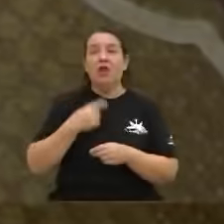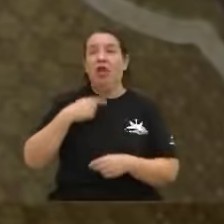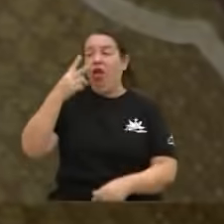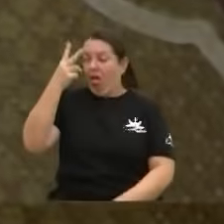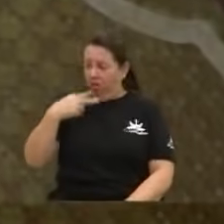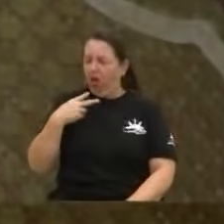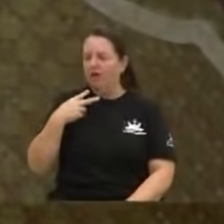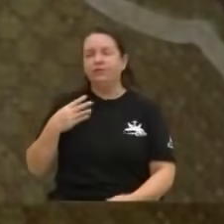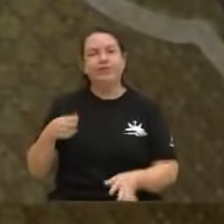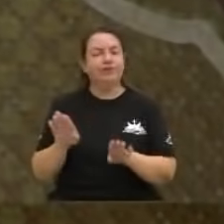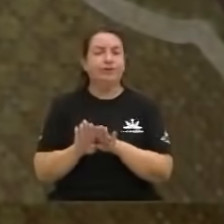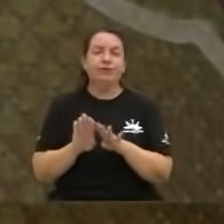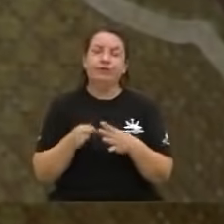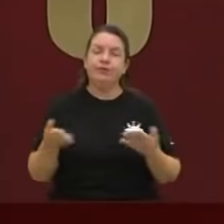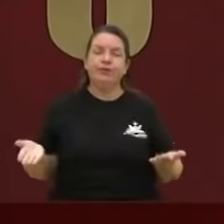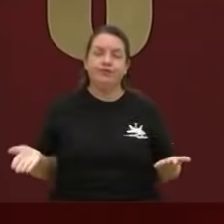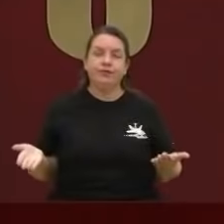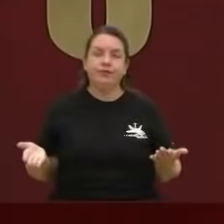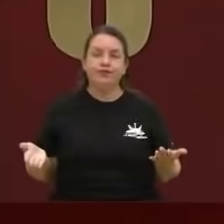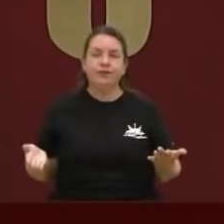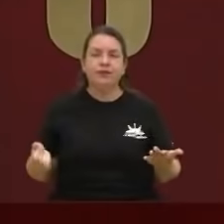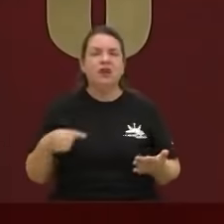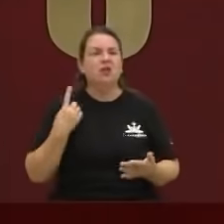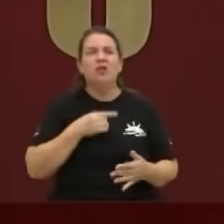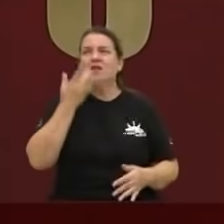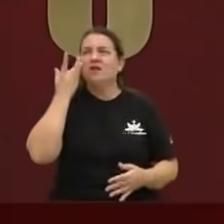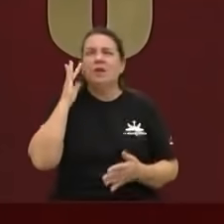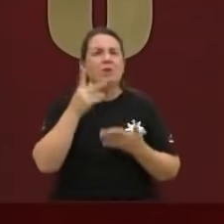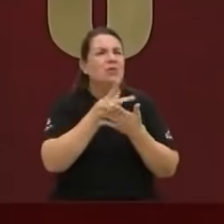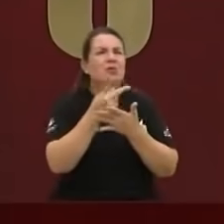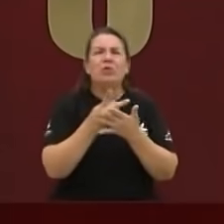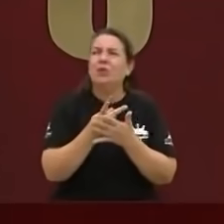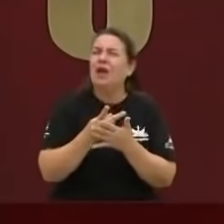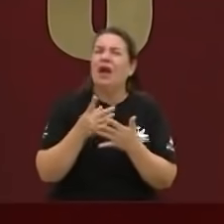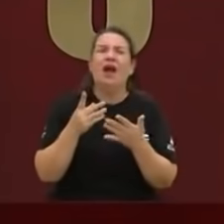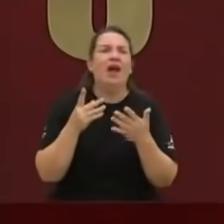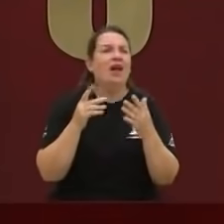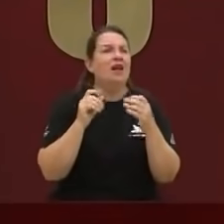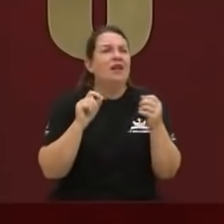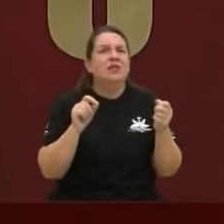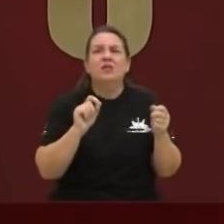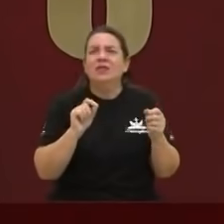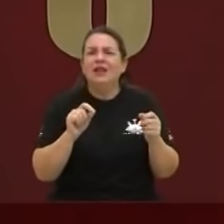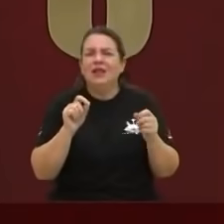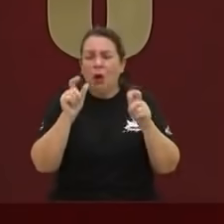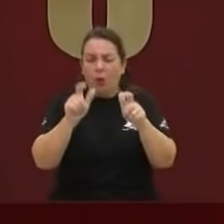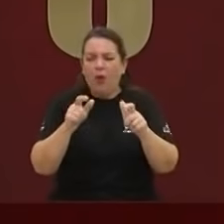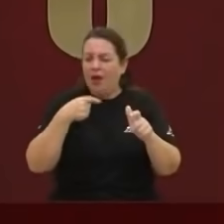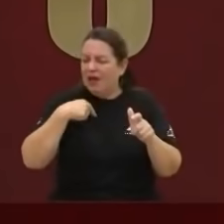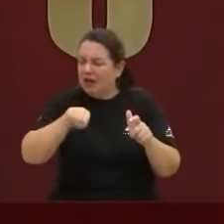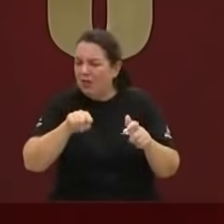nos cegou o que buscar, a quem buscar, para onde ir?